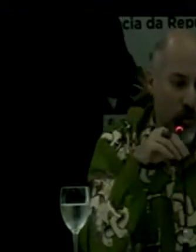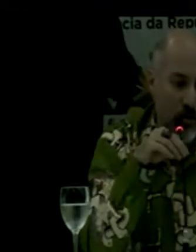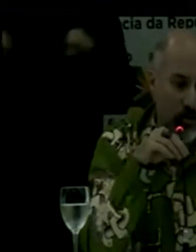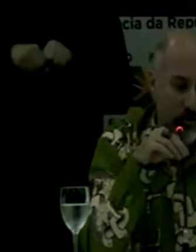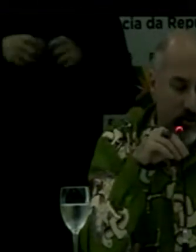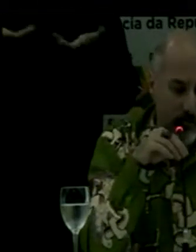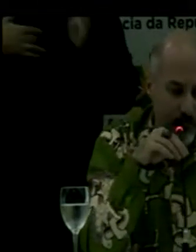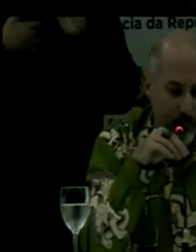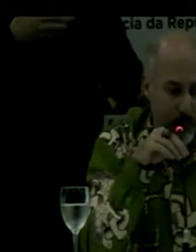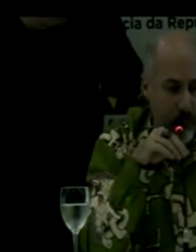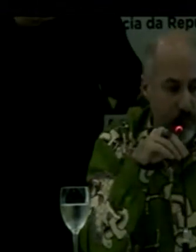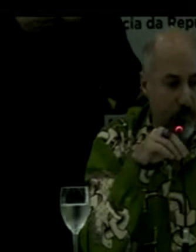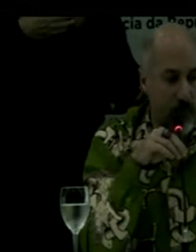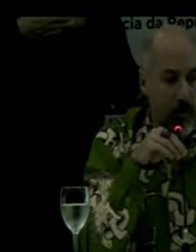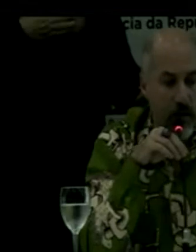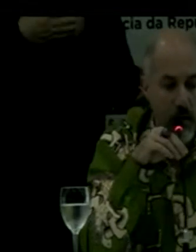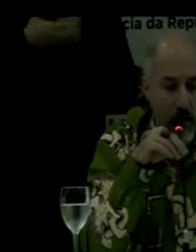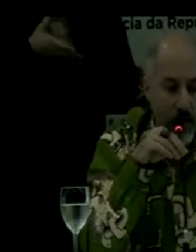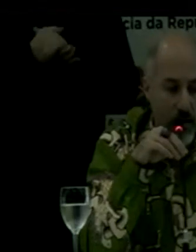nossas propostas: